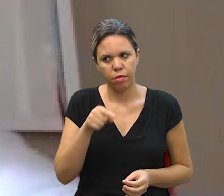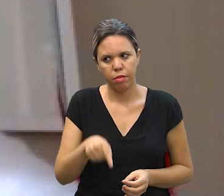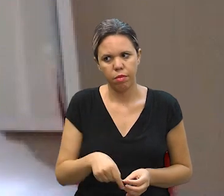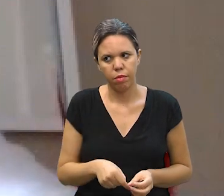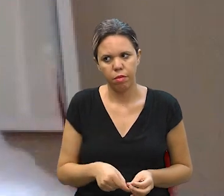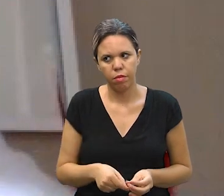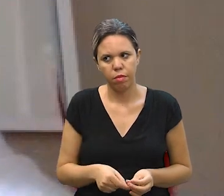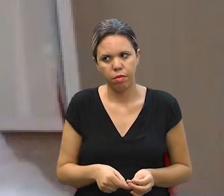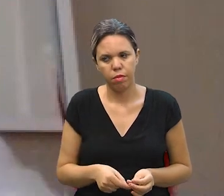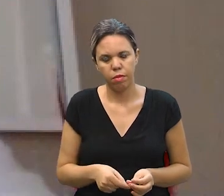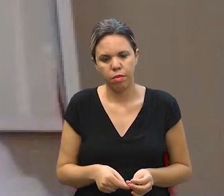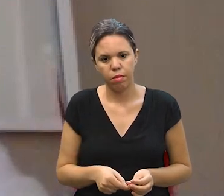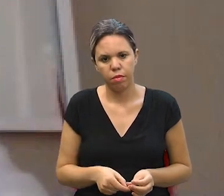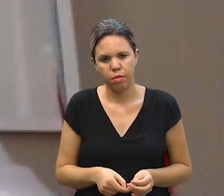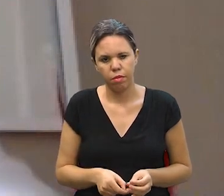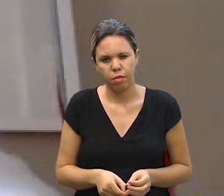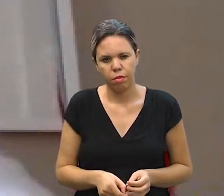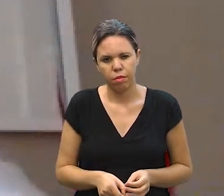aqui.